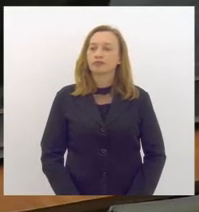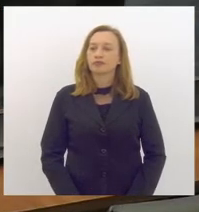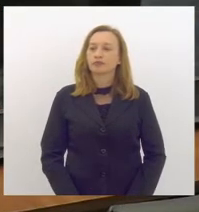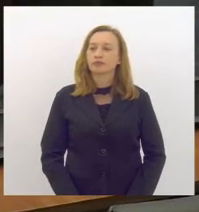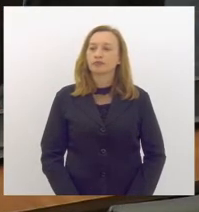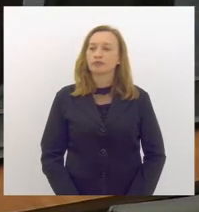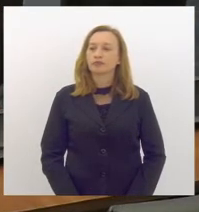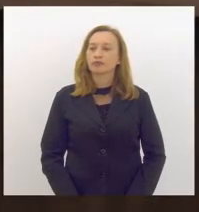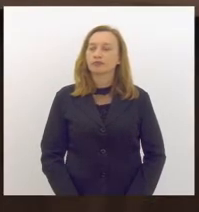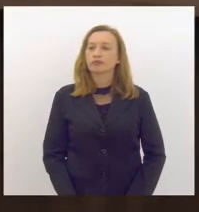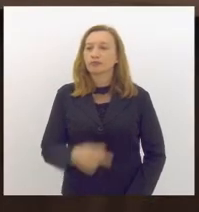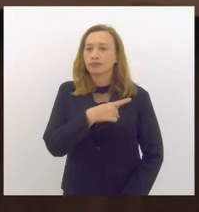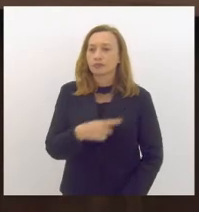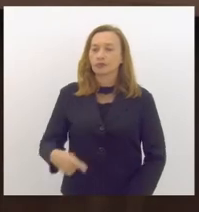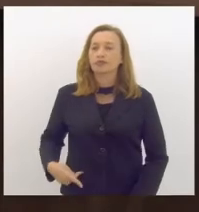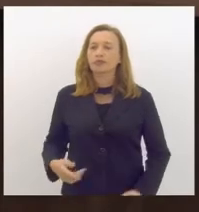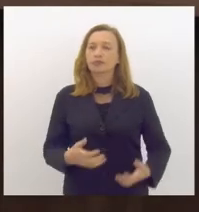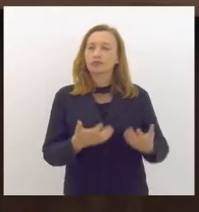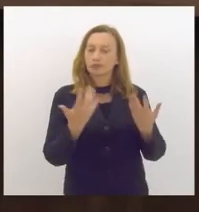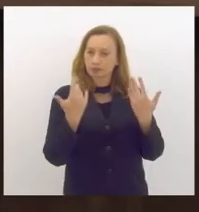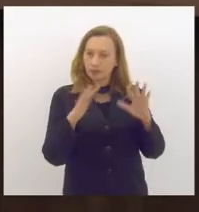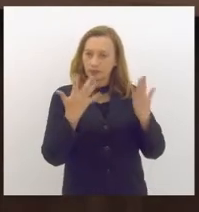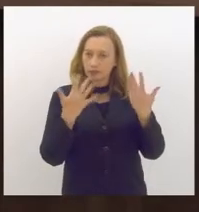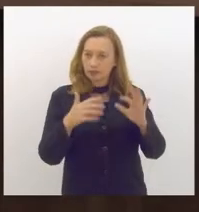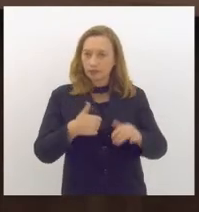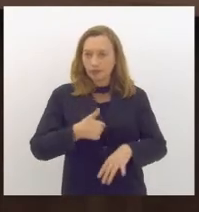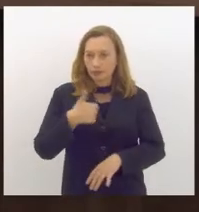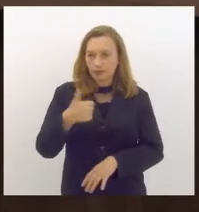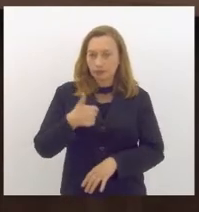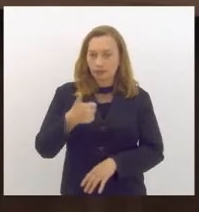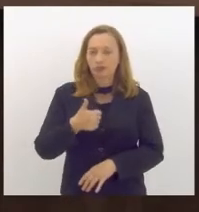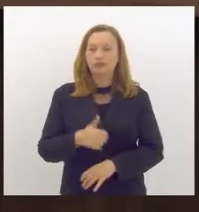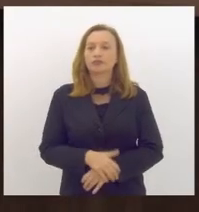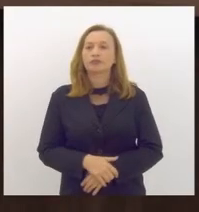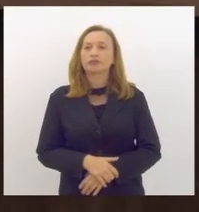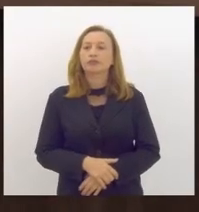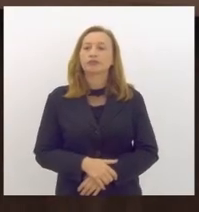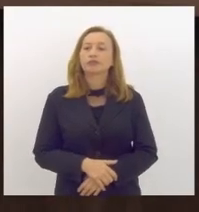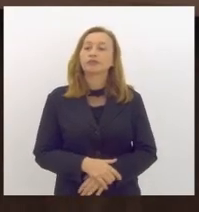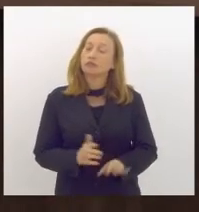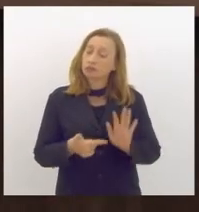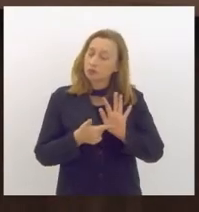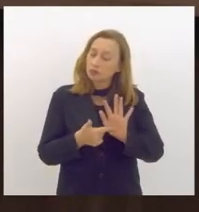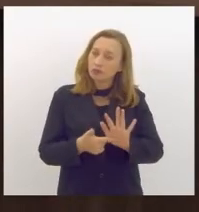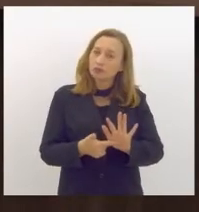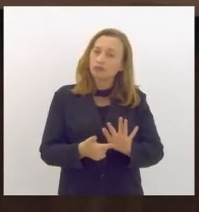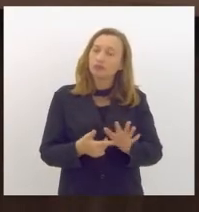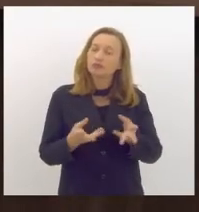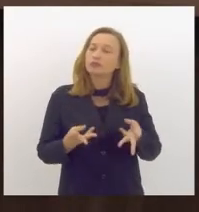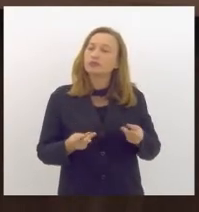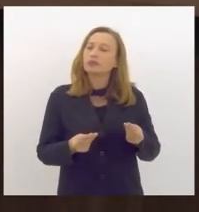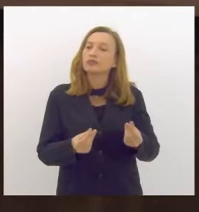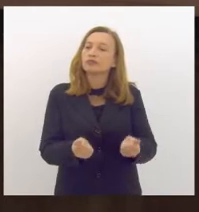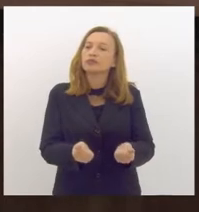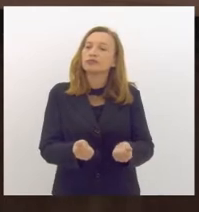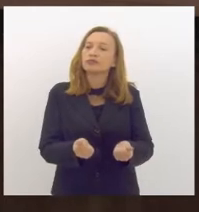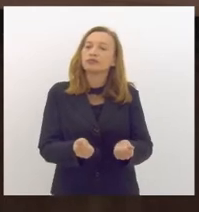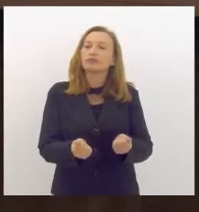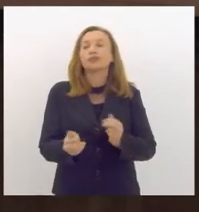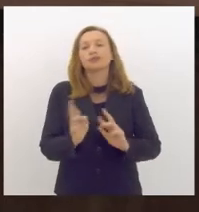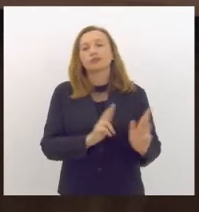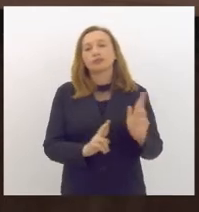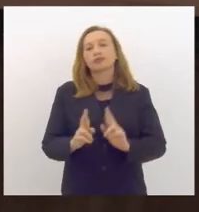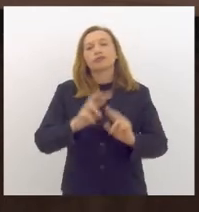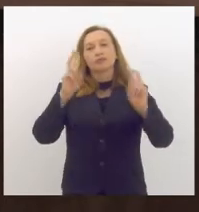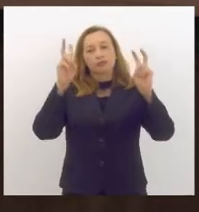Presidente, eu quero primeiro saudar a iniciativa do autor, que demonstra sensibilidade em relação a um tema